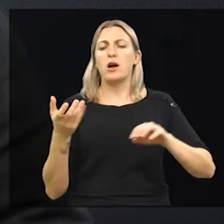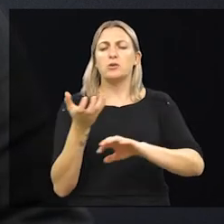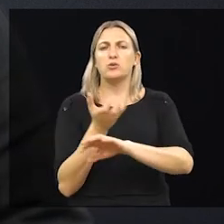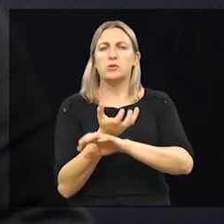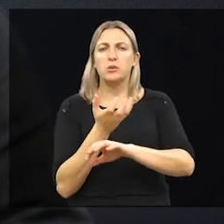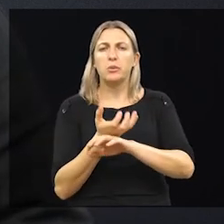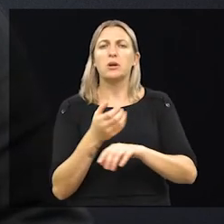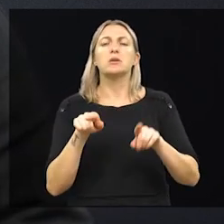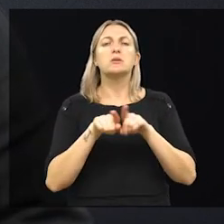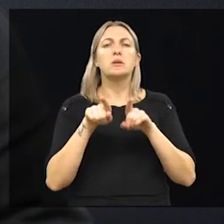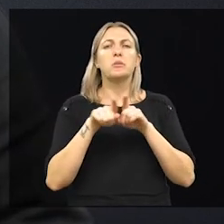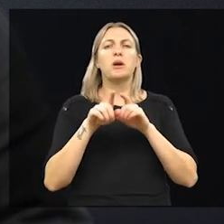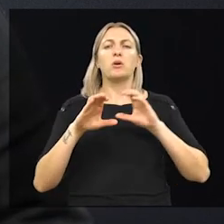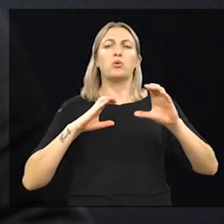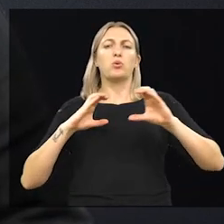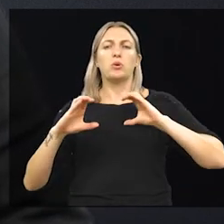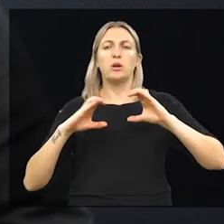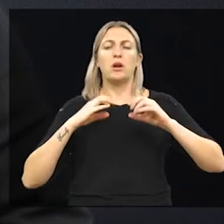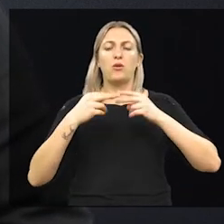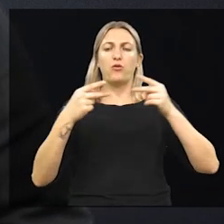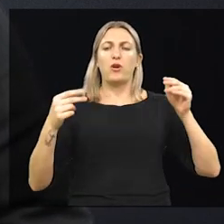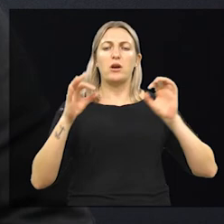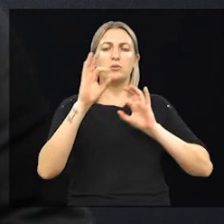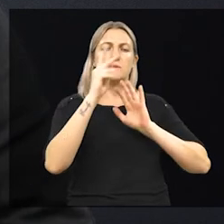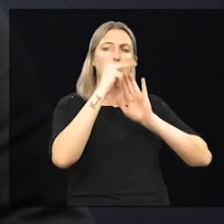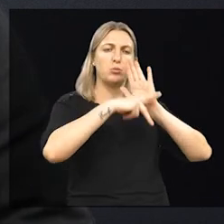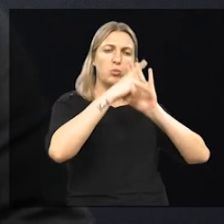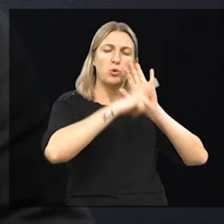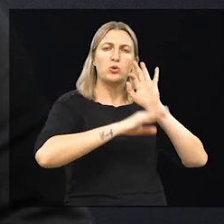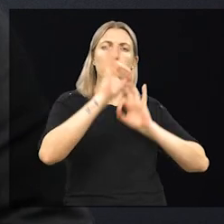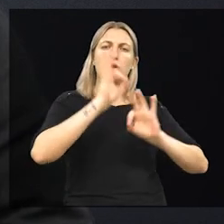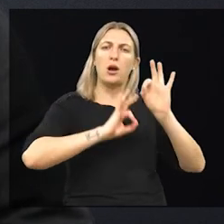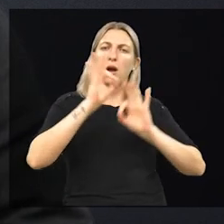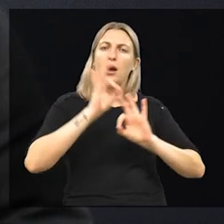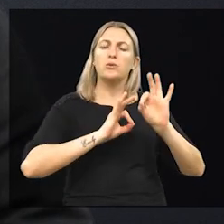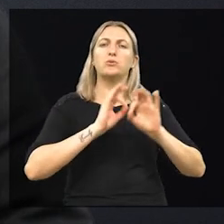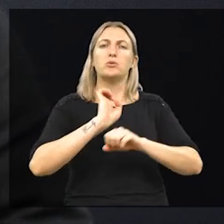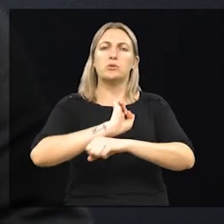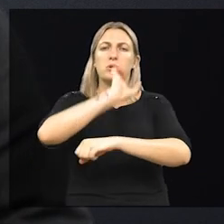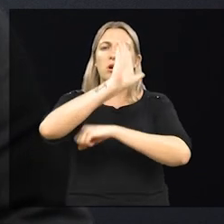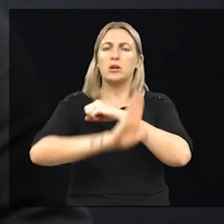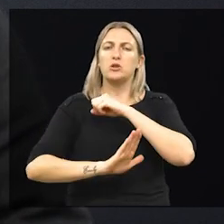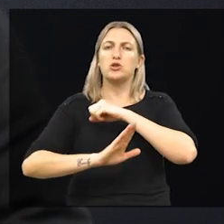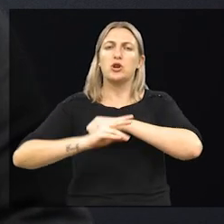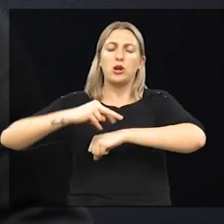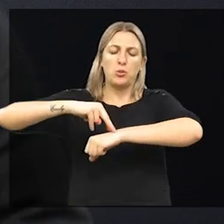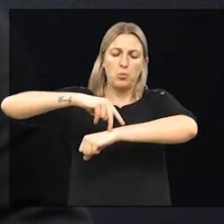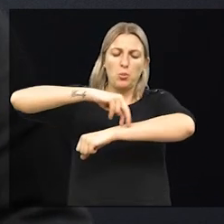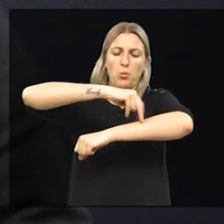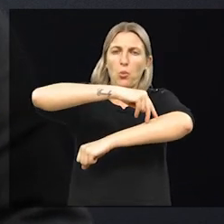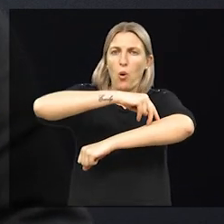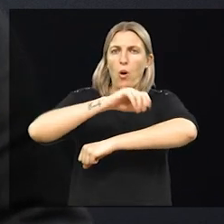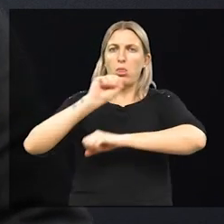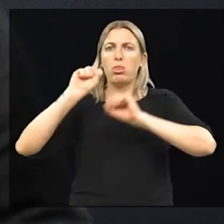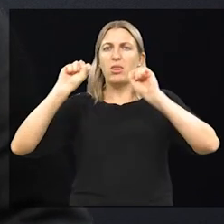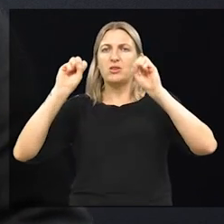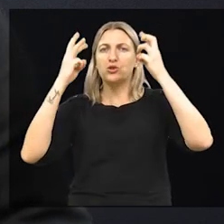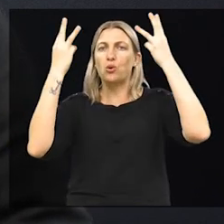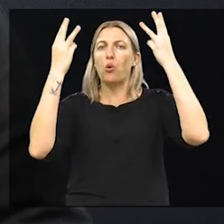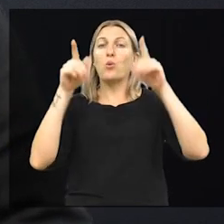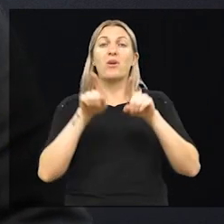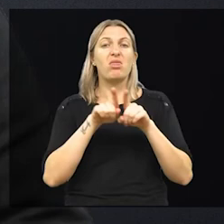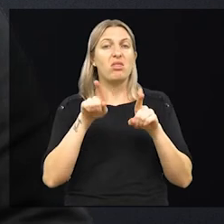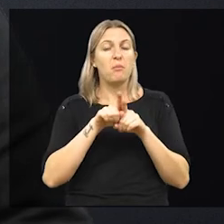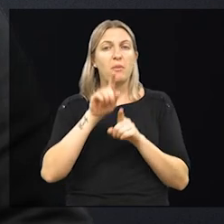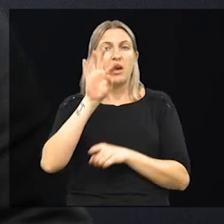coordenei vários projetos né como ele chamou do show é ter-se teca quer um acervo de materiais